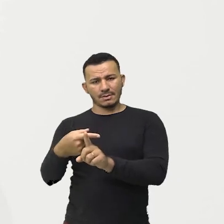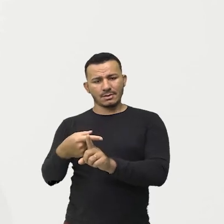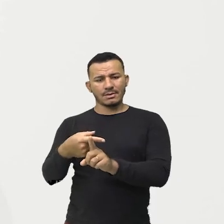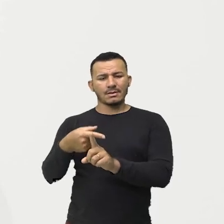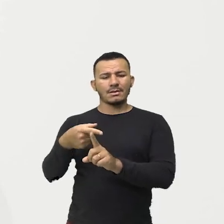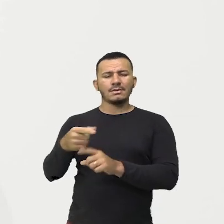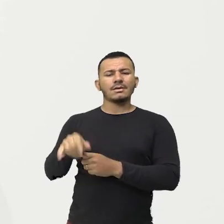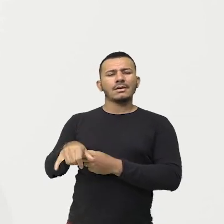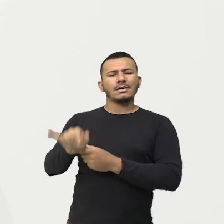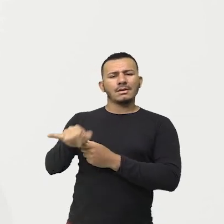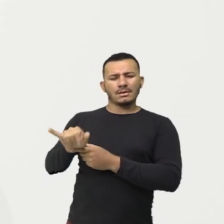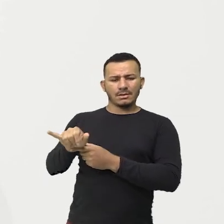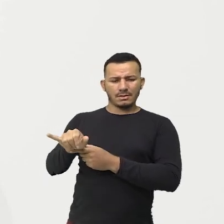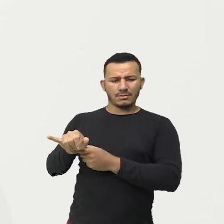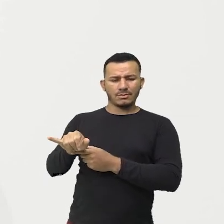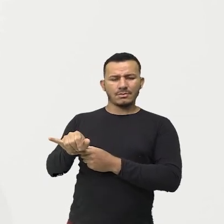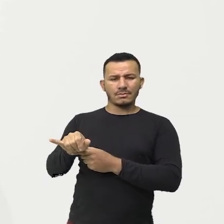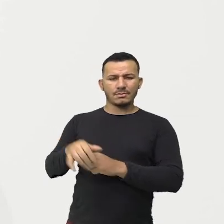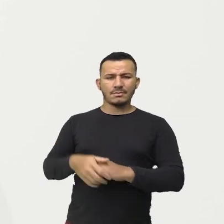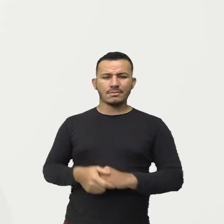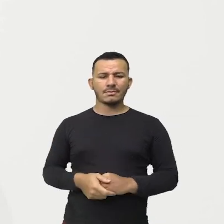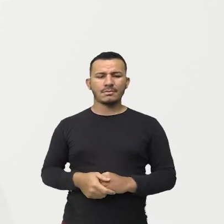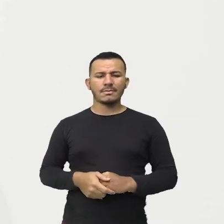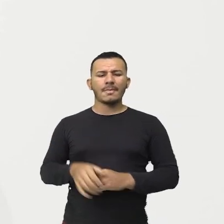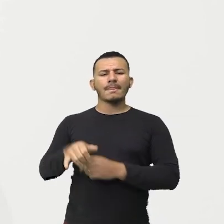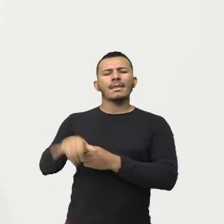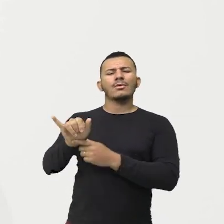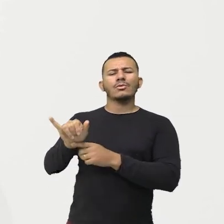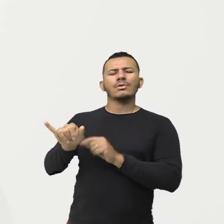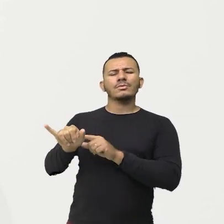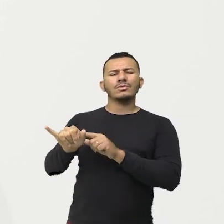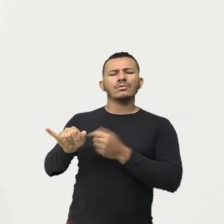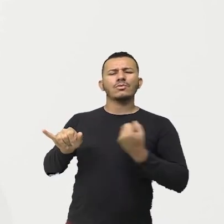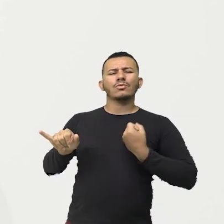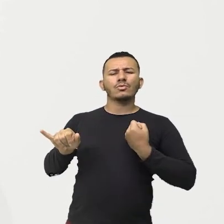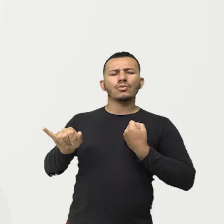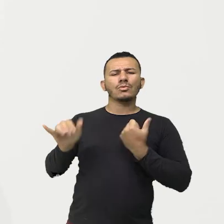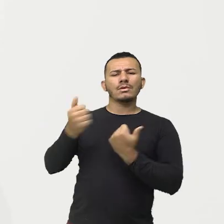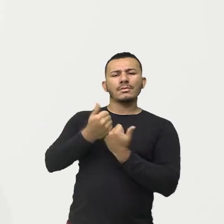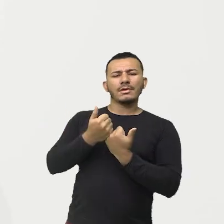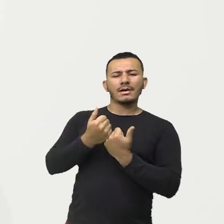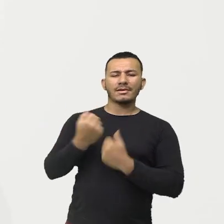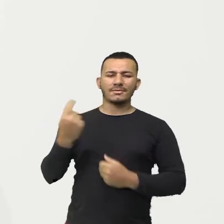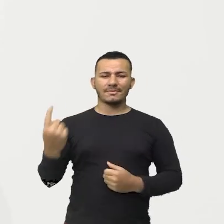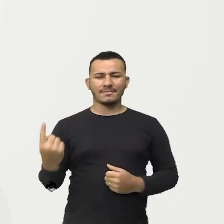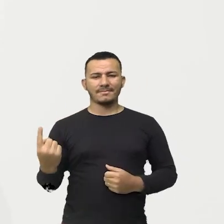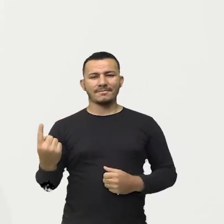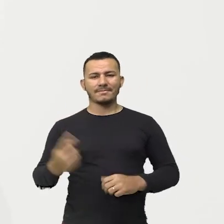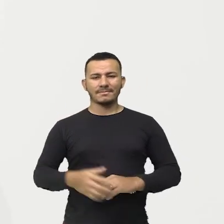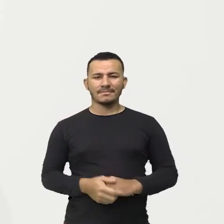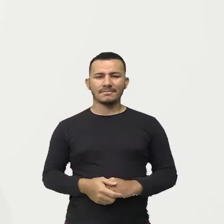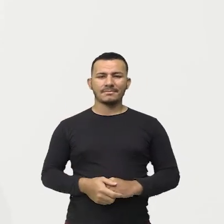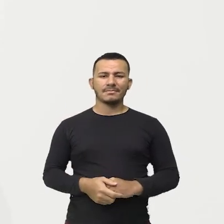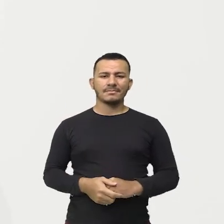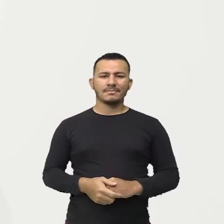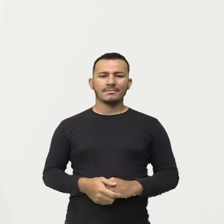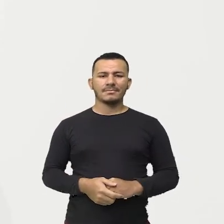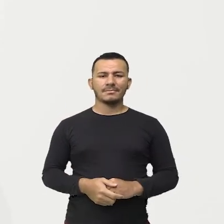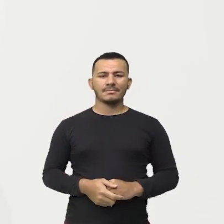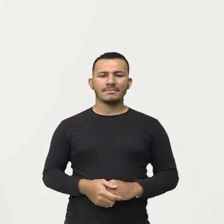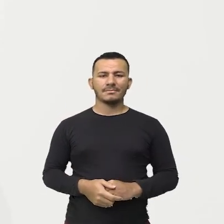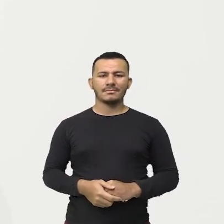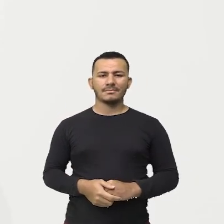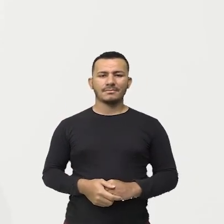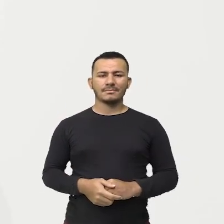Mais quanto? Atenção, y. Y vale quanto? Y vale